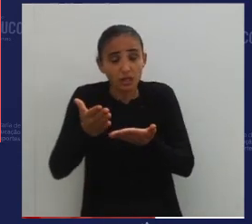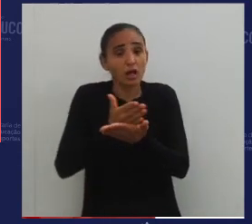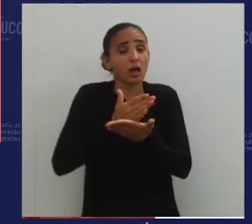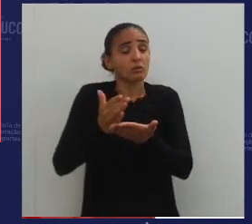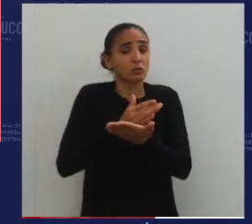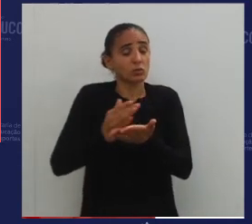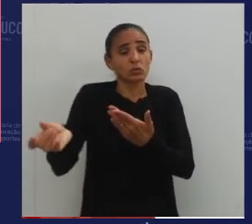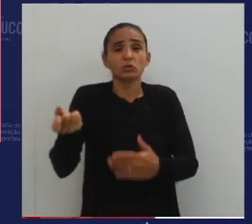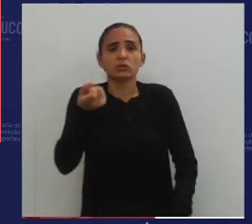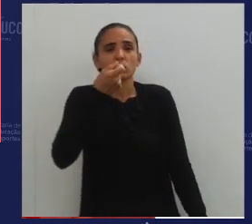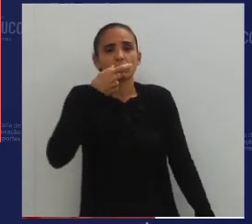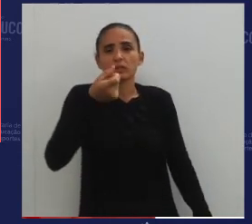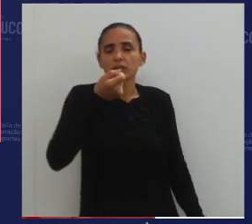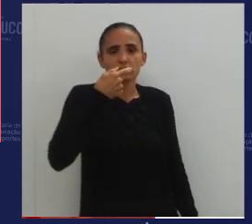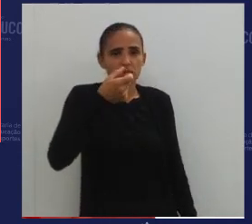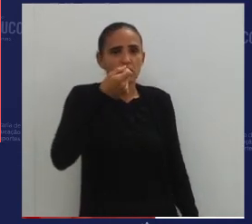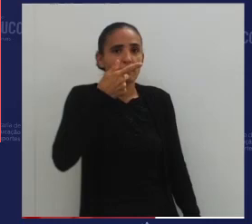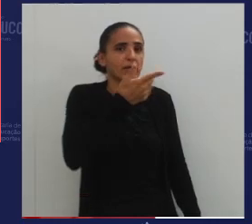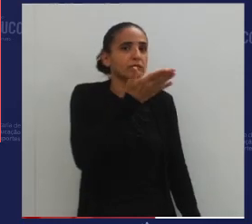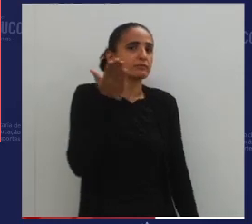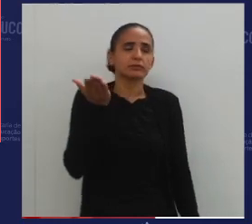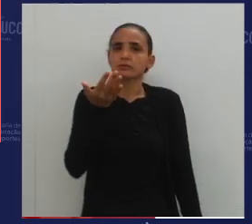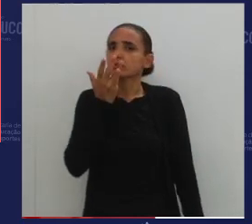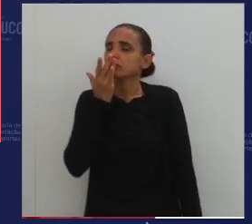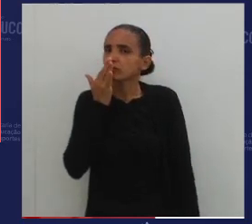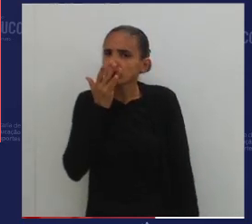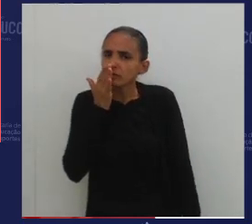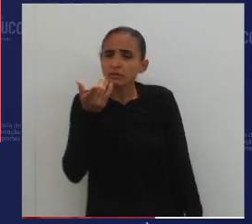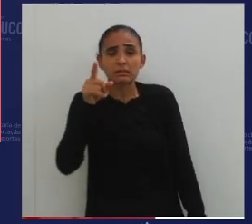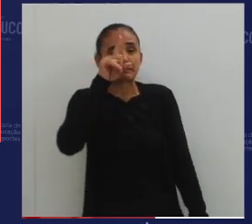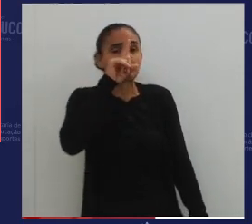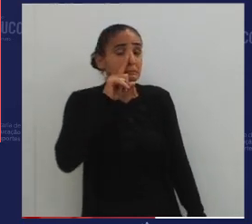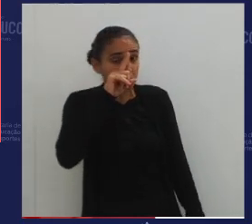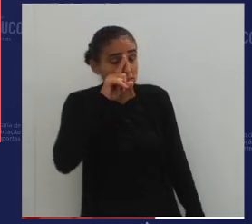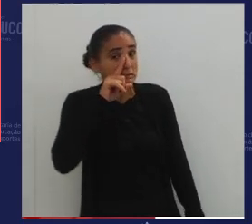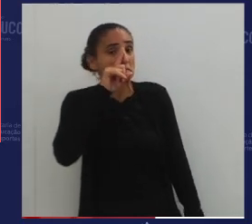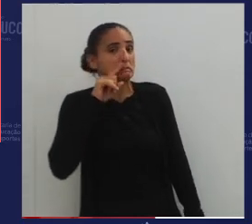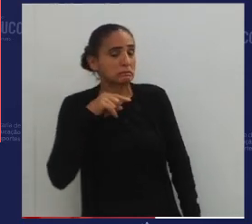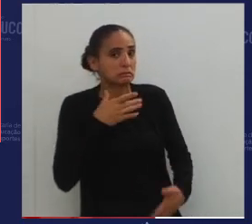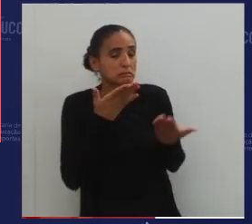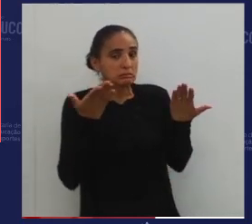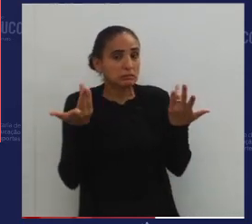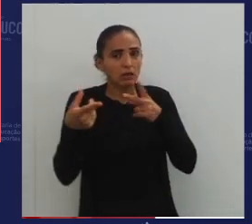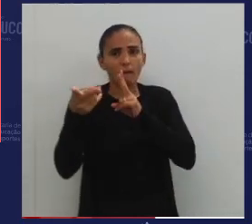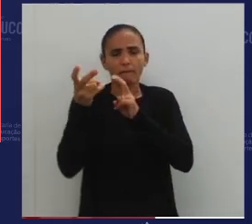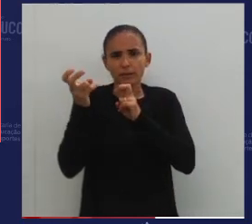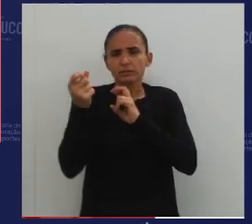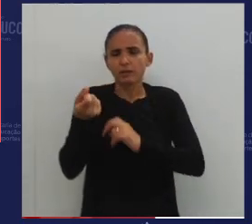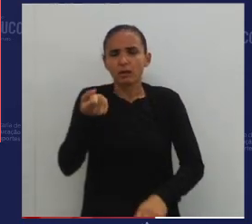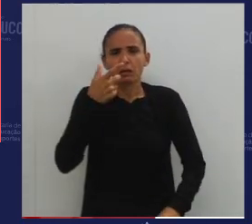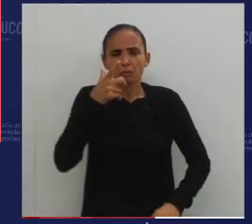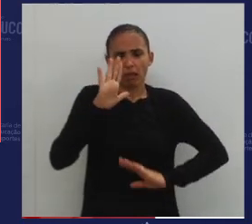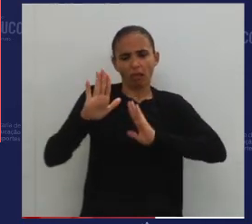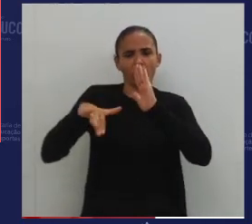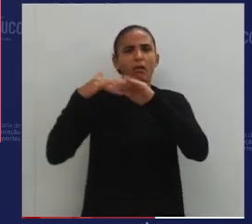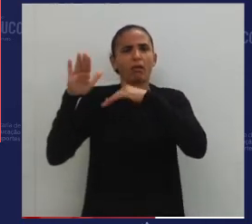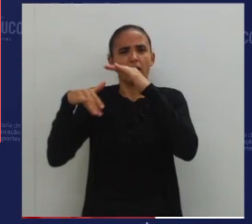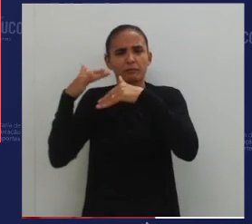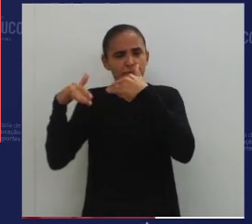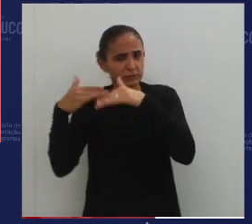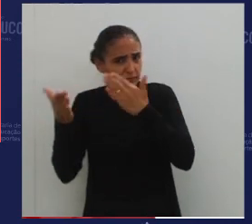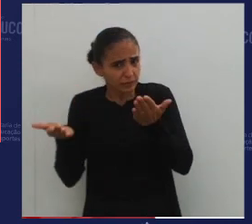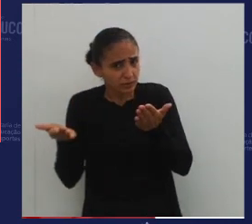cocaína e algumas anfetaminas de uso de risco. Então, quando se fala dessas drogas estimulantes que você está observando